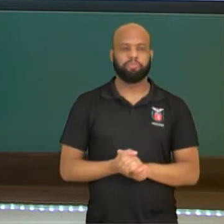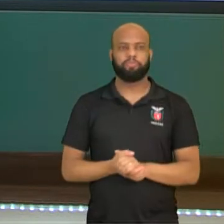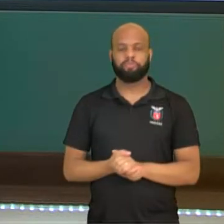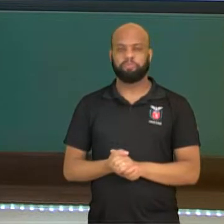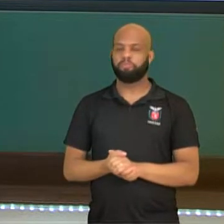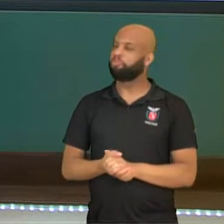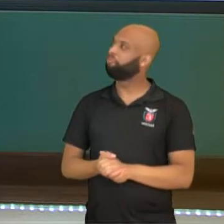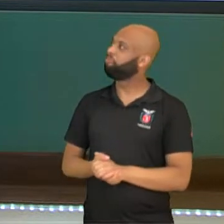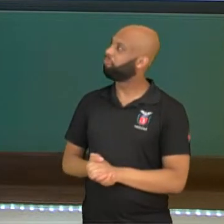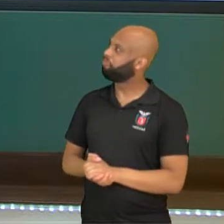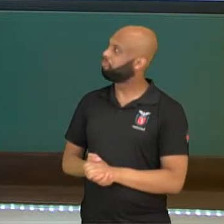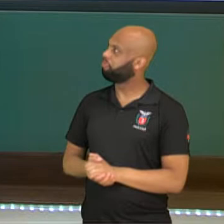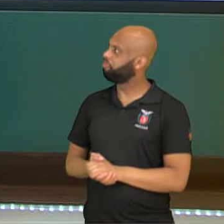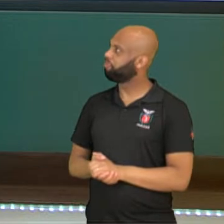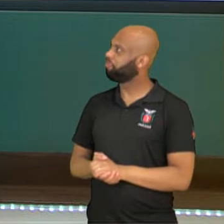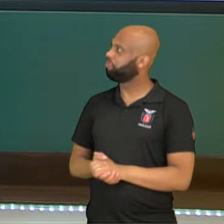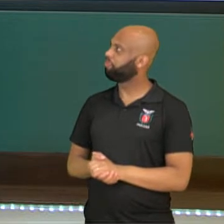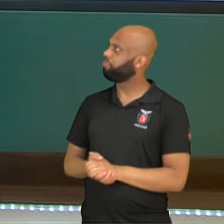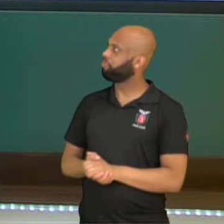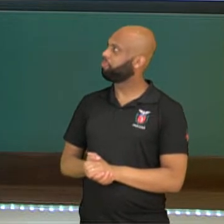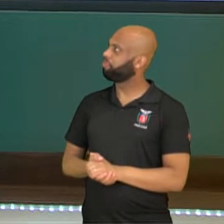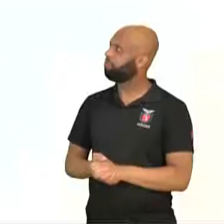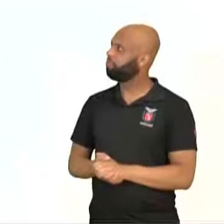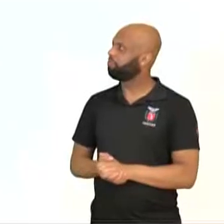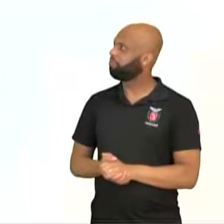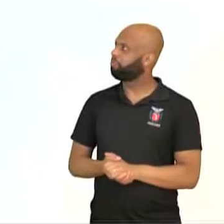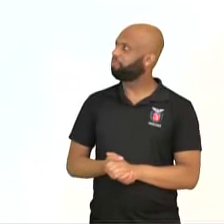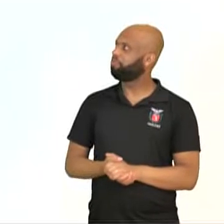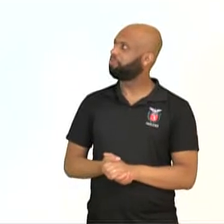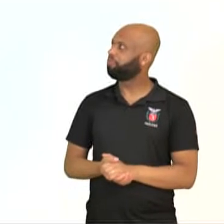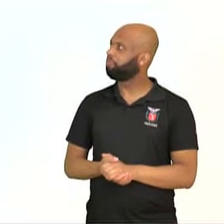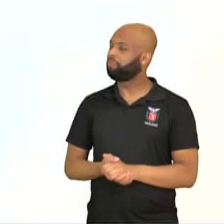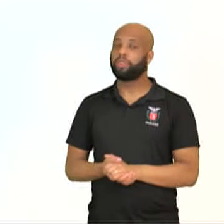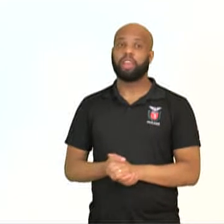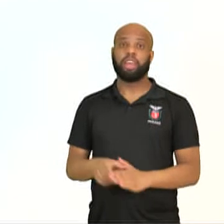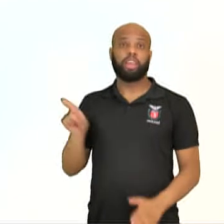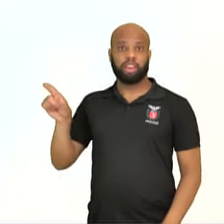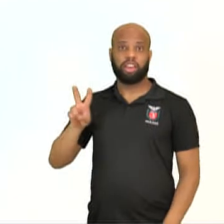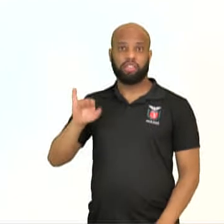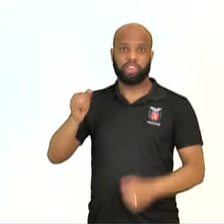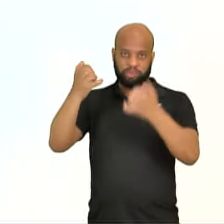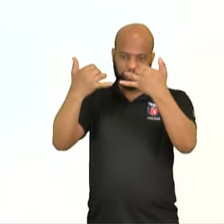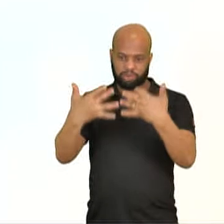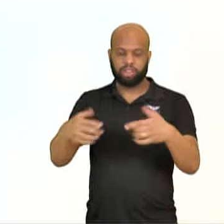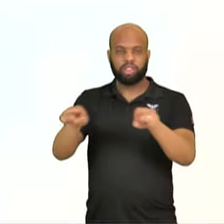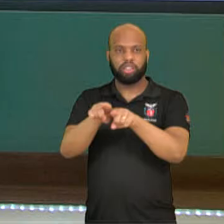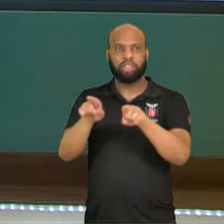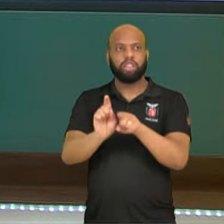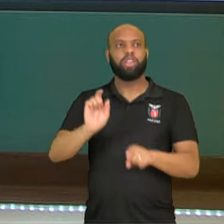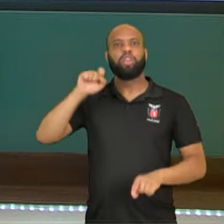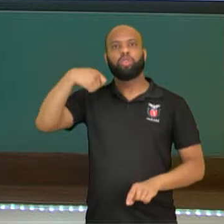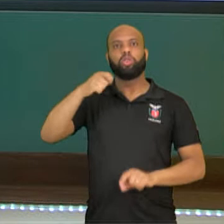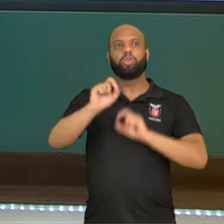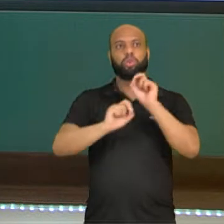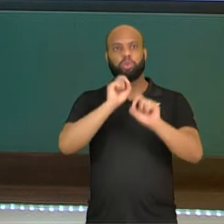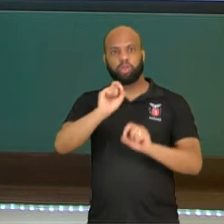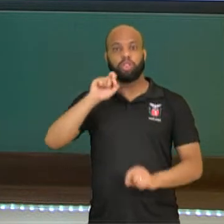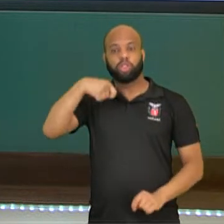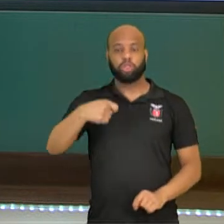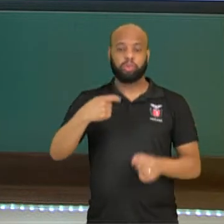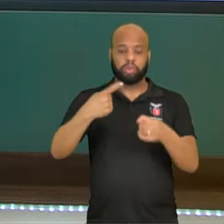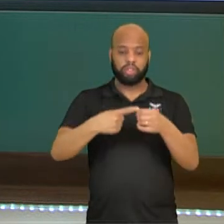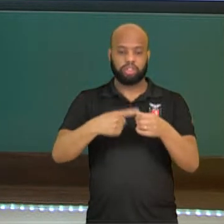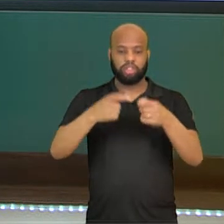que recomendo ver e fazer em la ciudad onde nasci? Ou seja, ele vai falar um pouquinho sobre a cidade onde